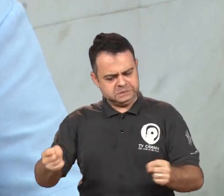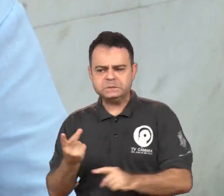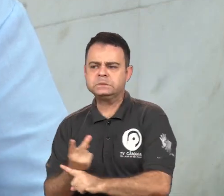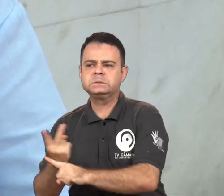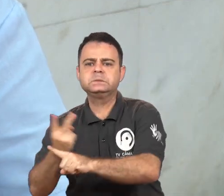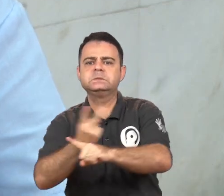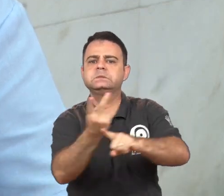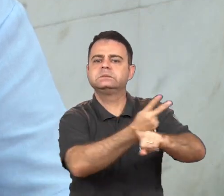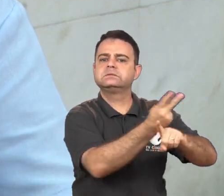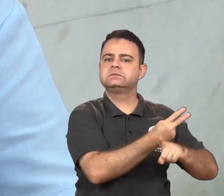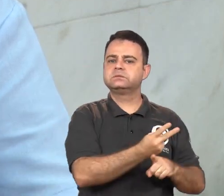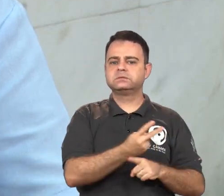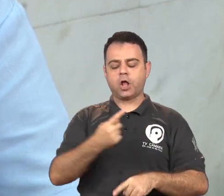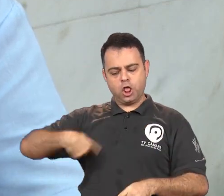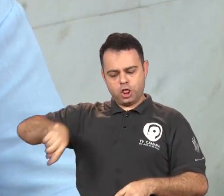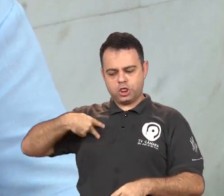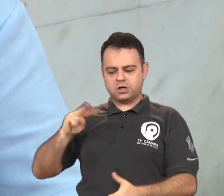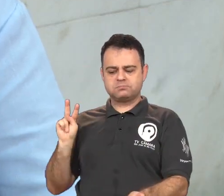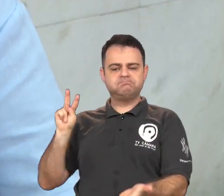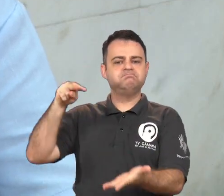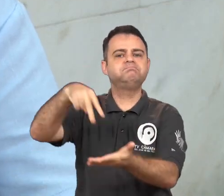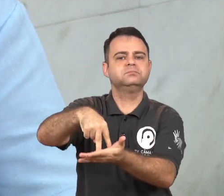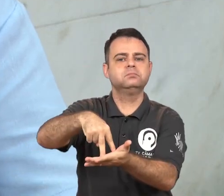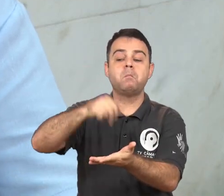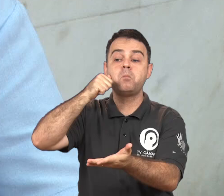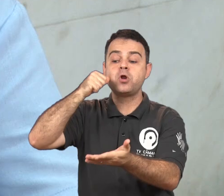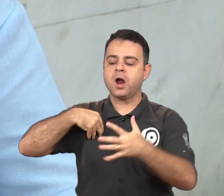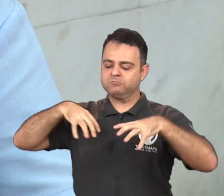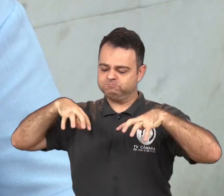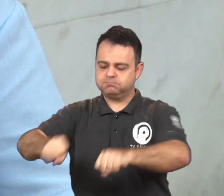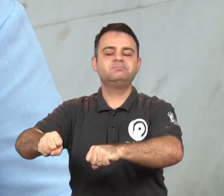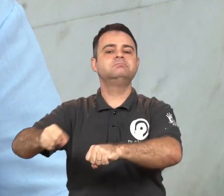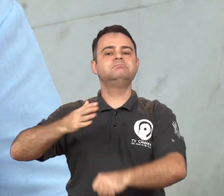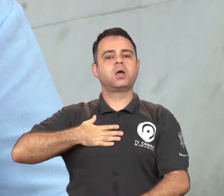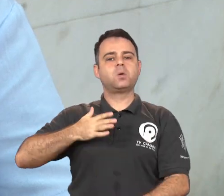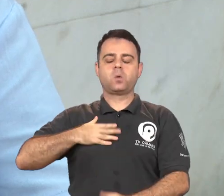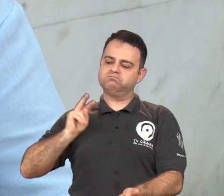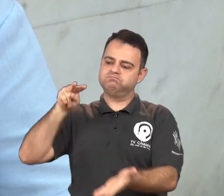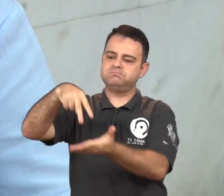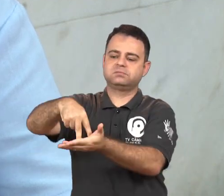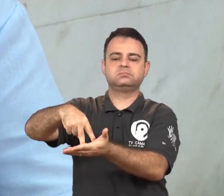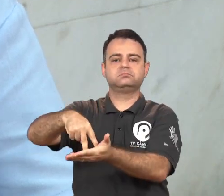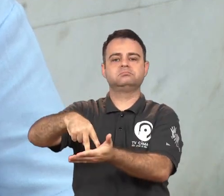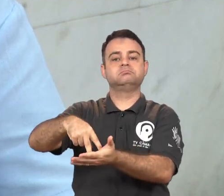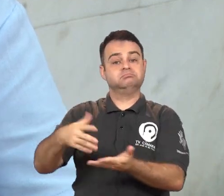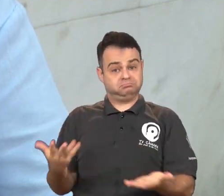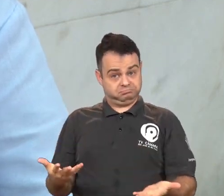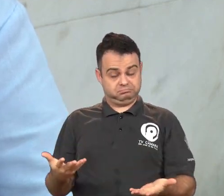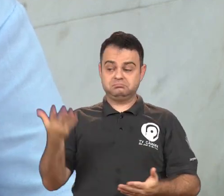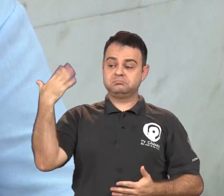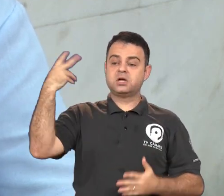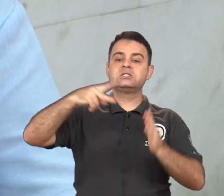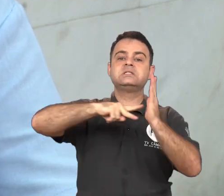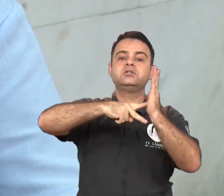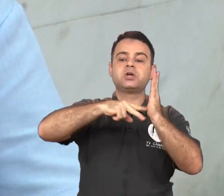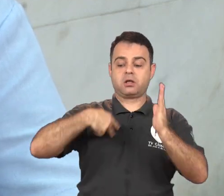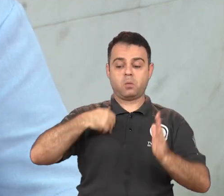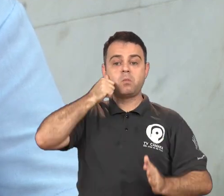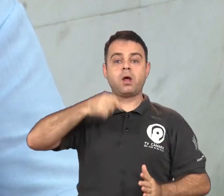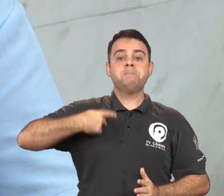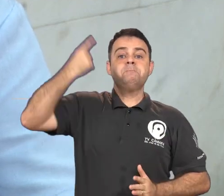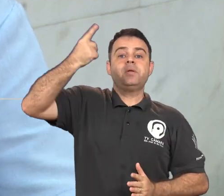aquele espaço que é nosso por direito. Eu entrei no sindicato como sendo a primeira